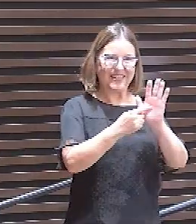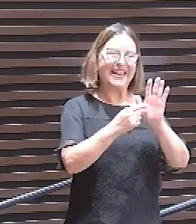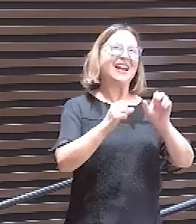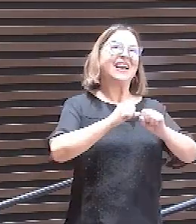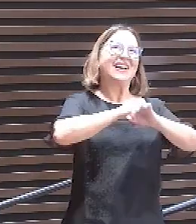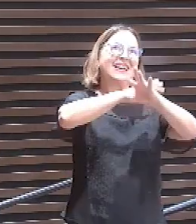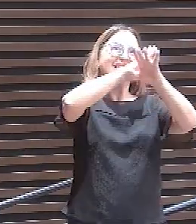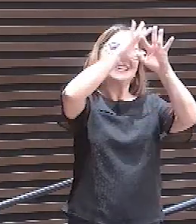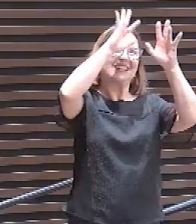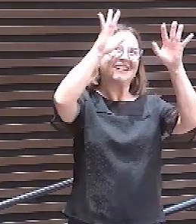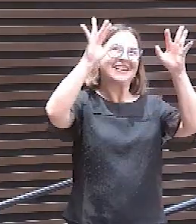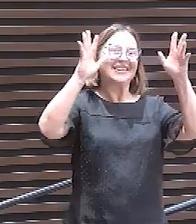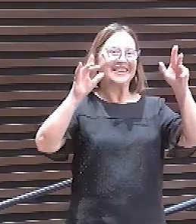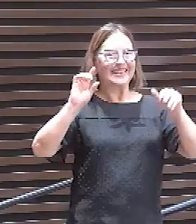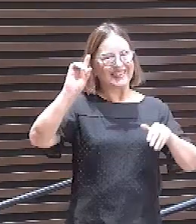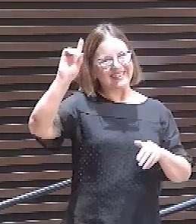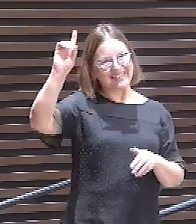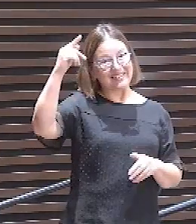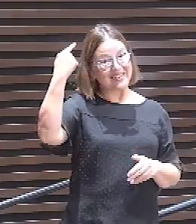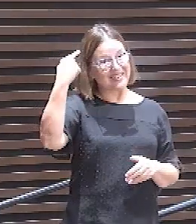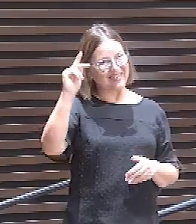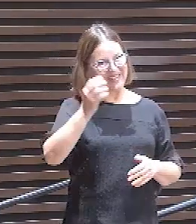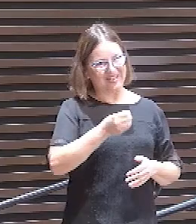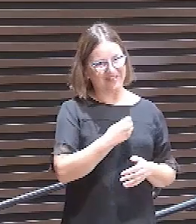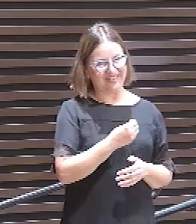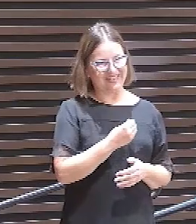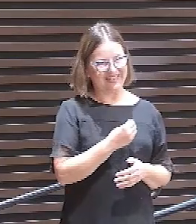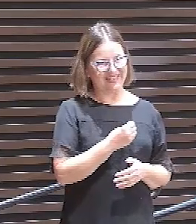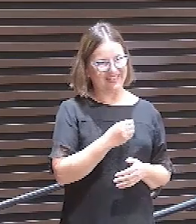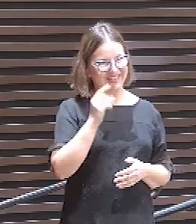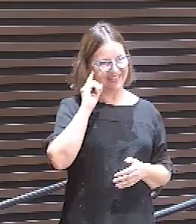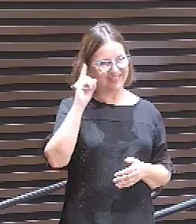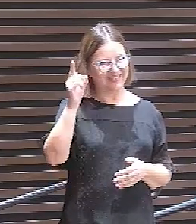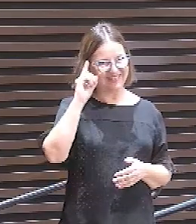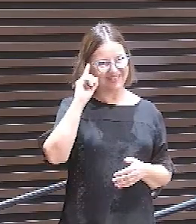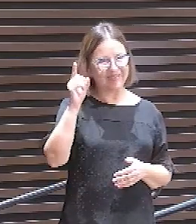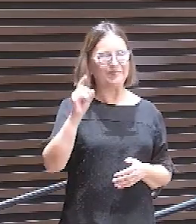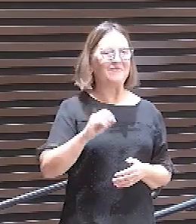glória de Deus na sua vida diária.